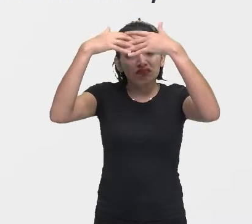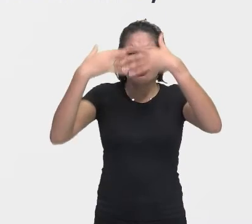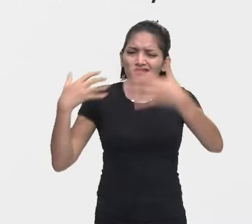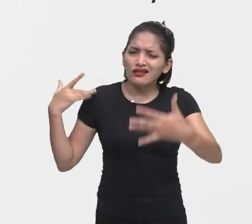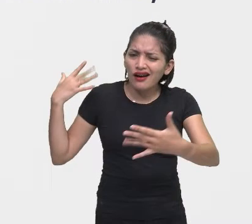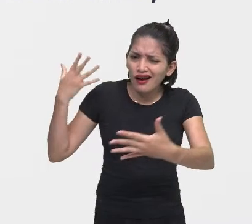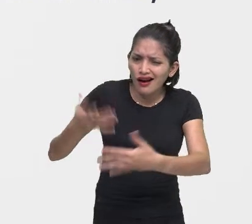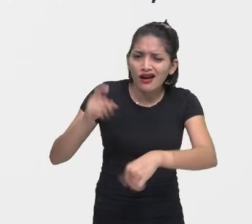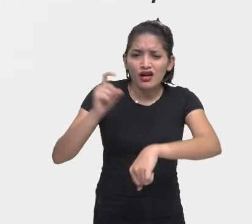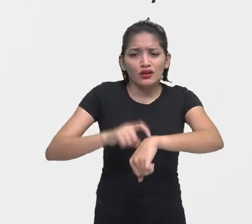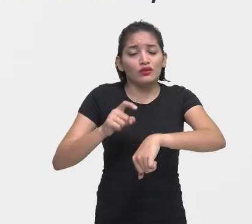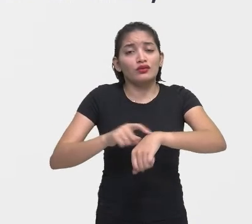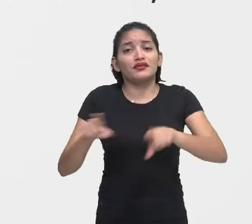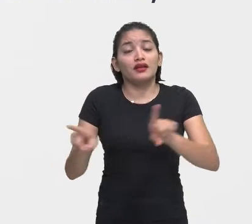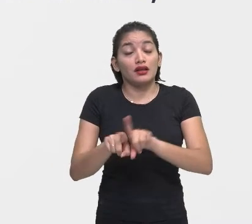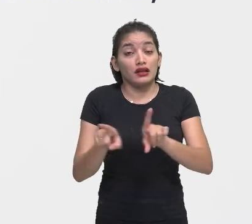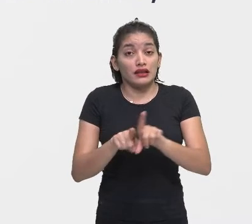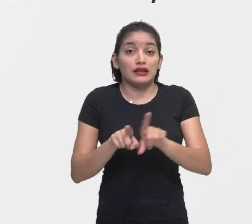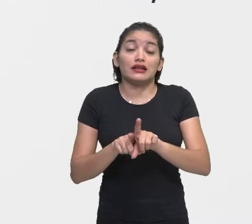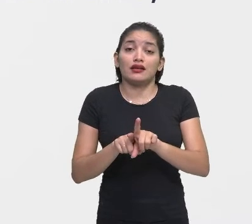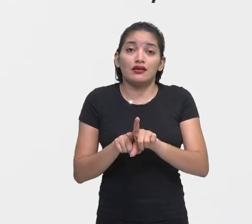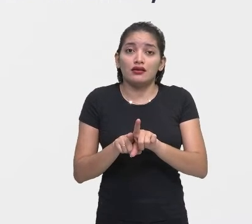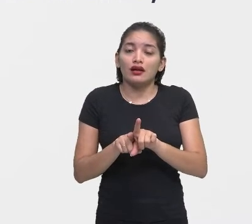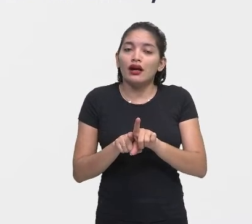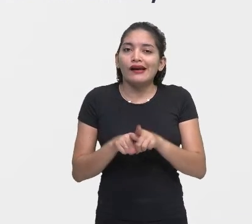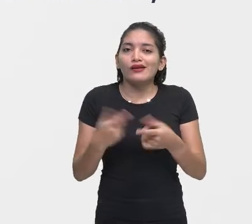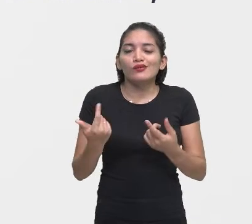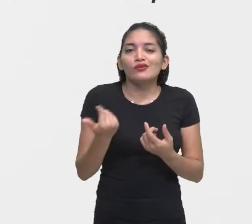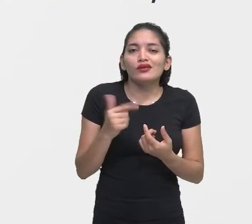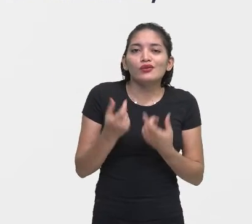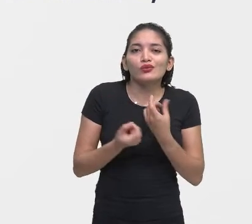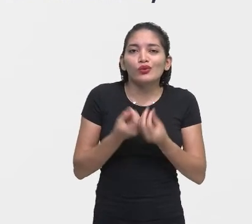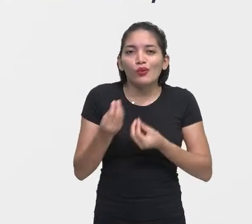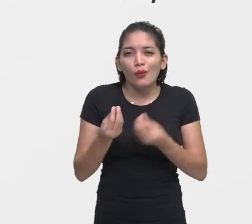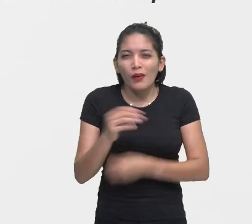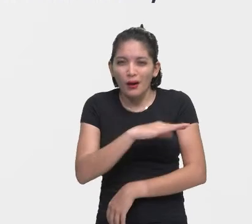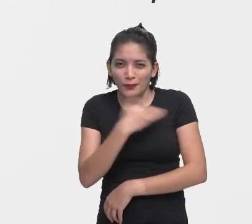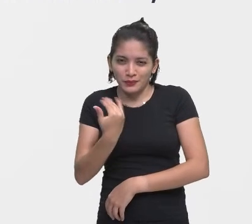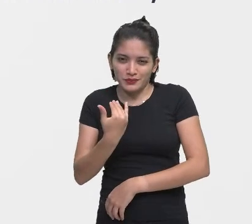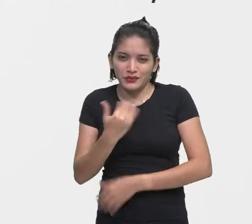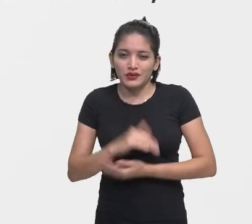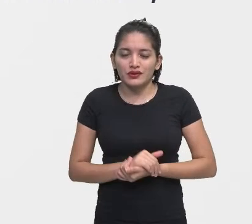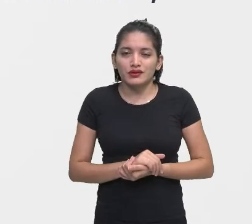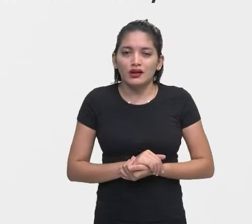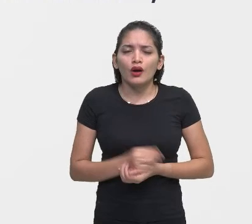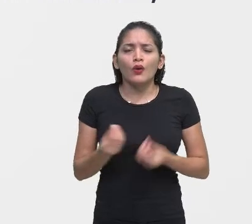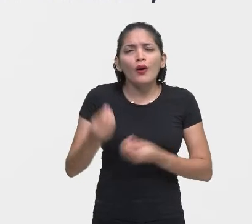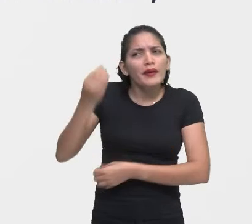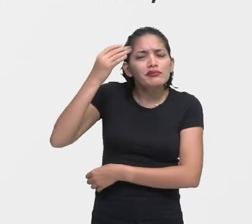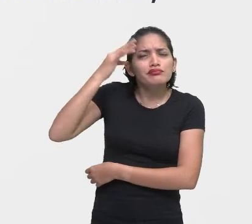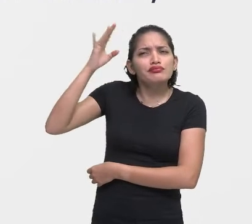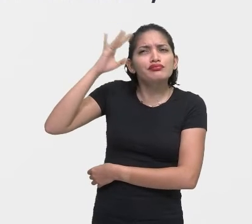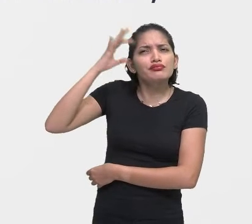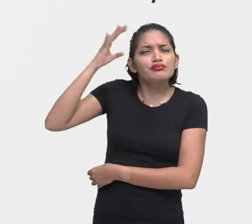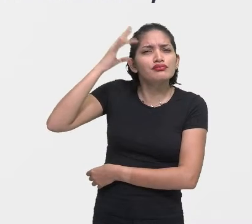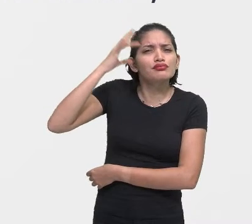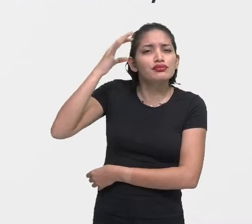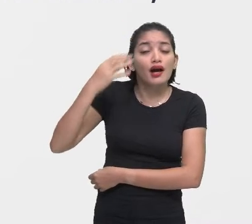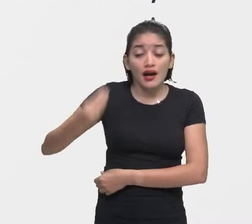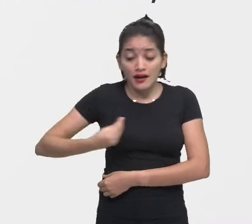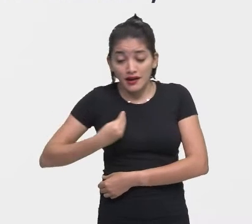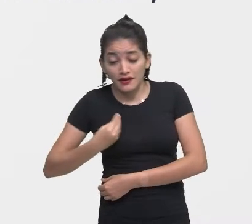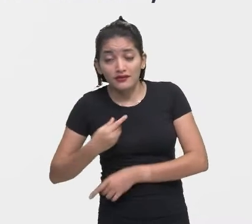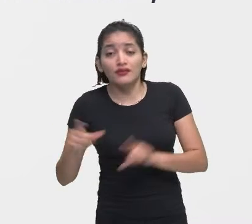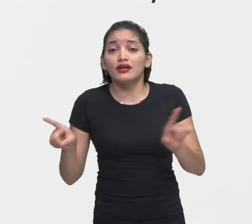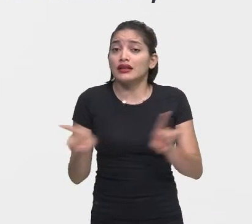passagem do tempo e da inevitabilidade da morte, né? Essa reflexão sobre a